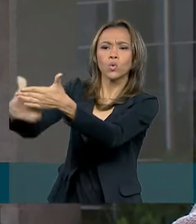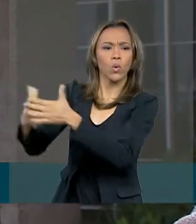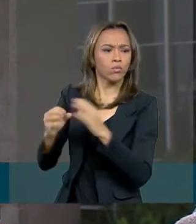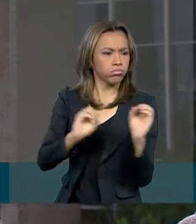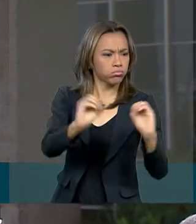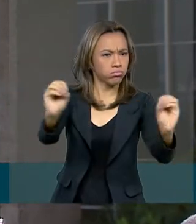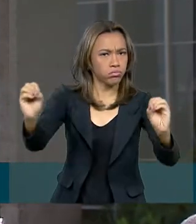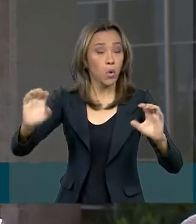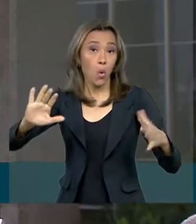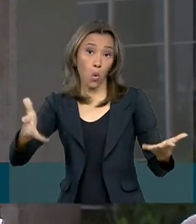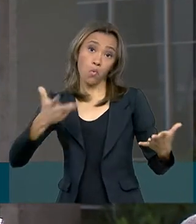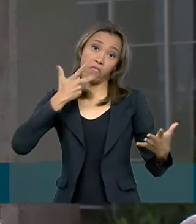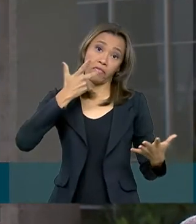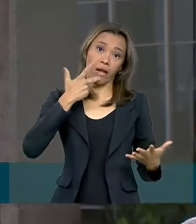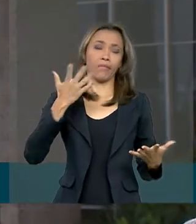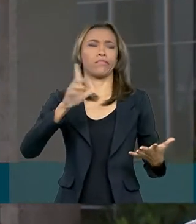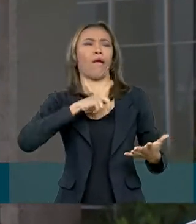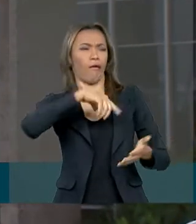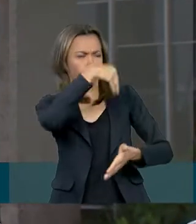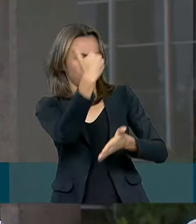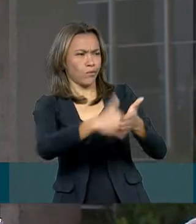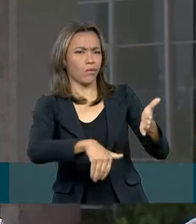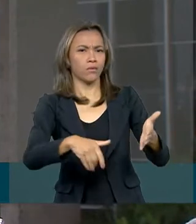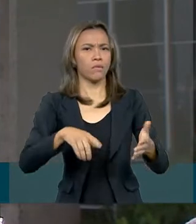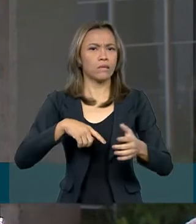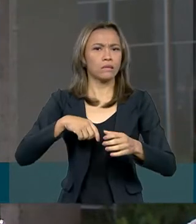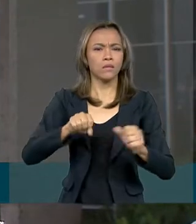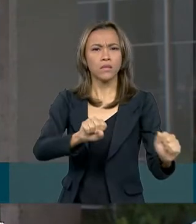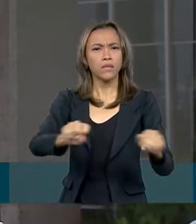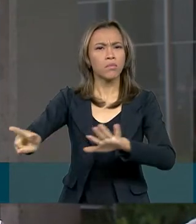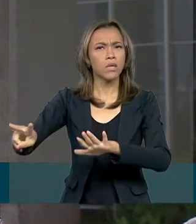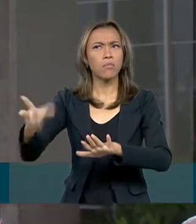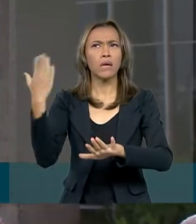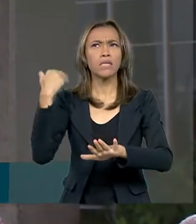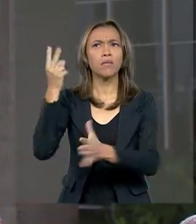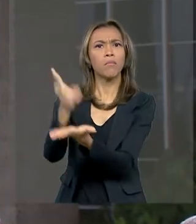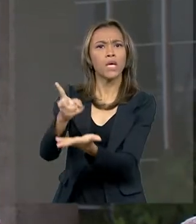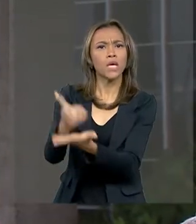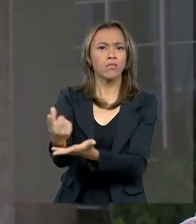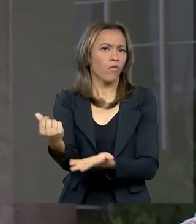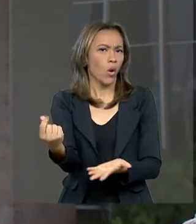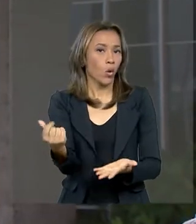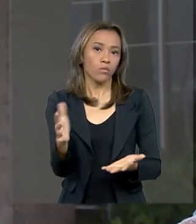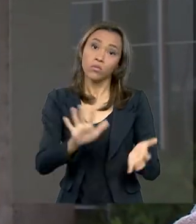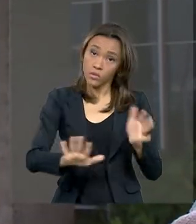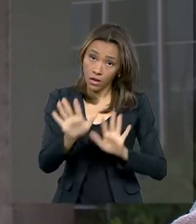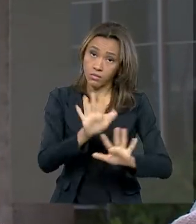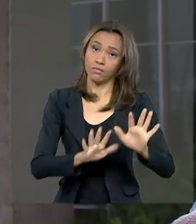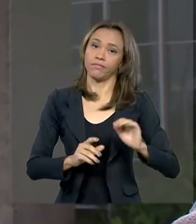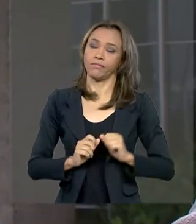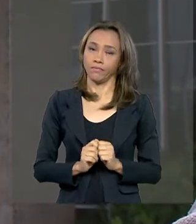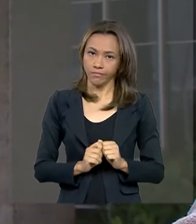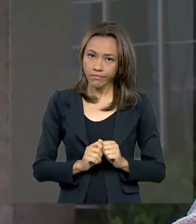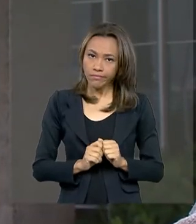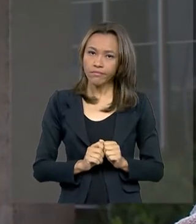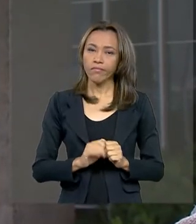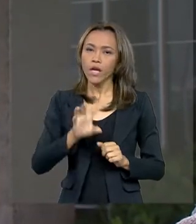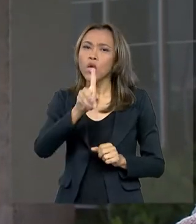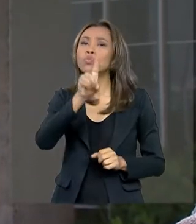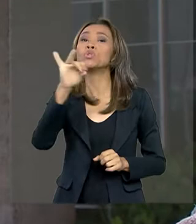diz que está dando desconto, mas não tem desconto algum, porque semana passada era o mesmo preço. Então, primeiro, cuidar com as armadilhas. É para ser uma data